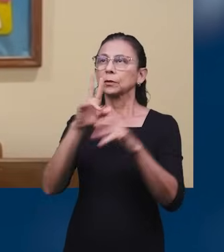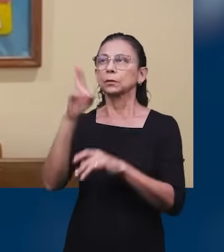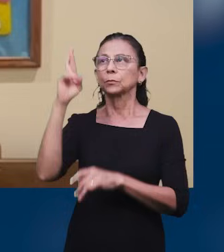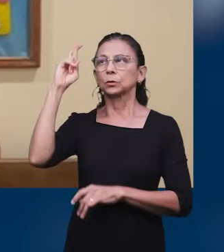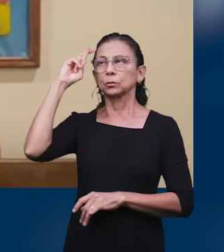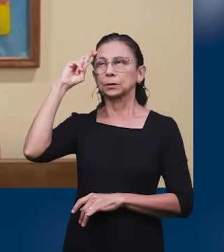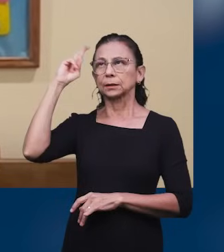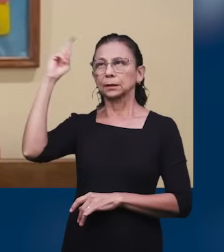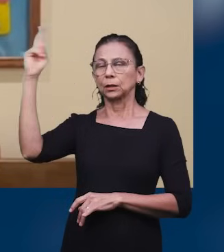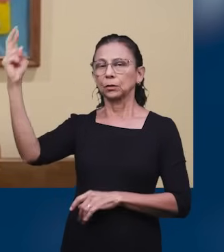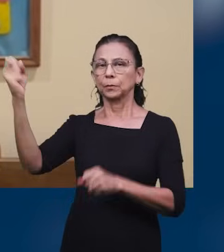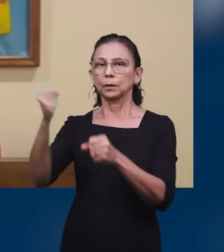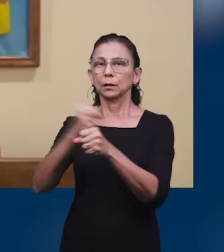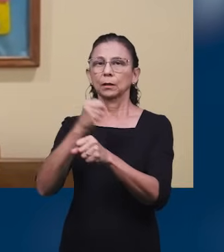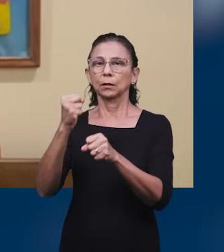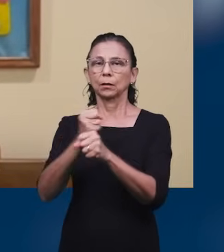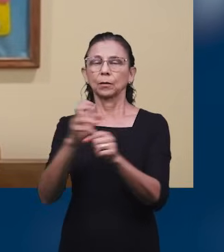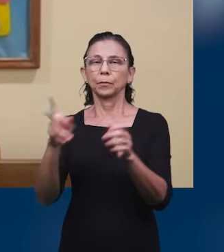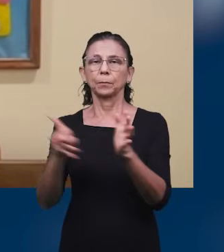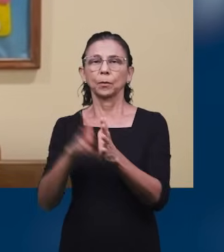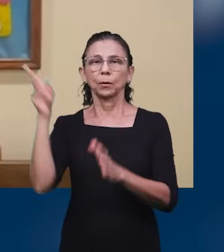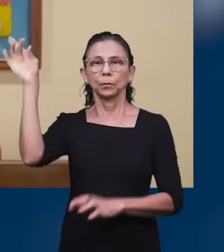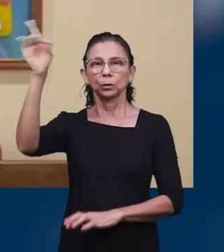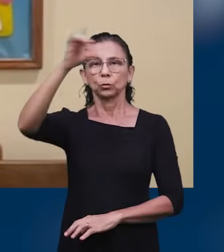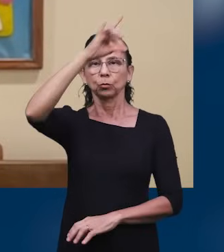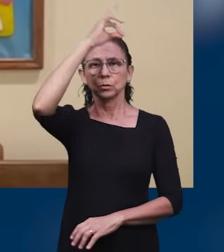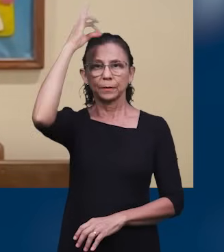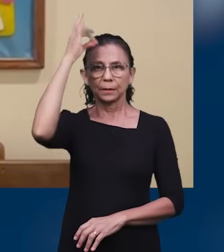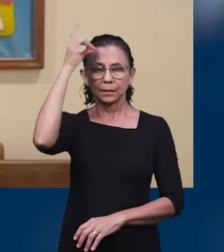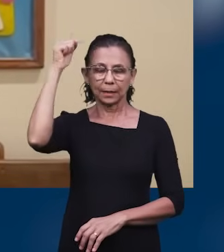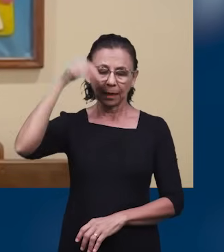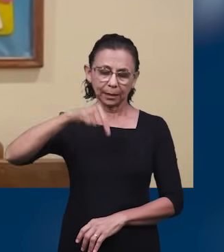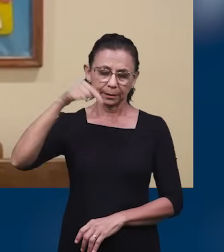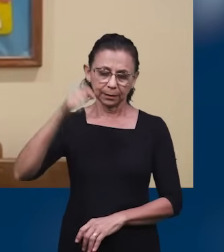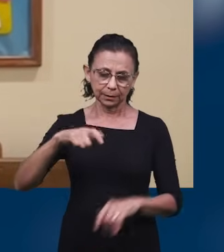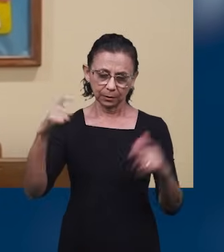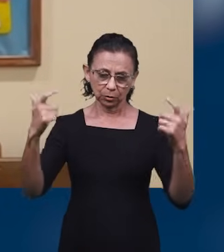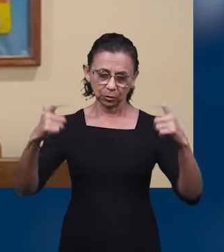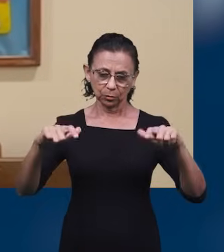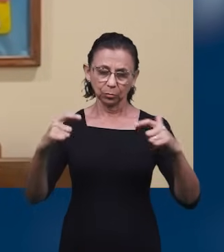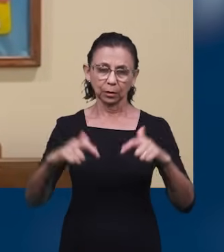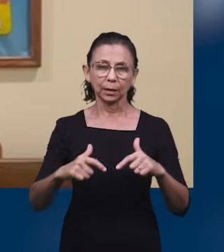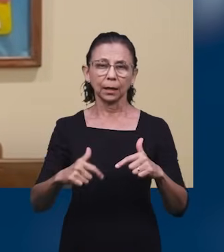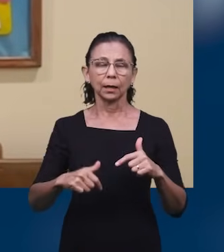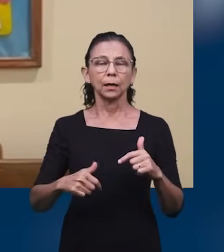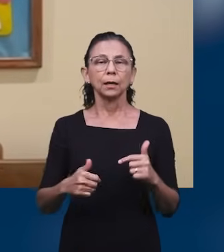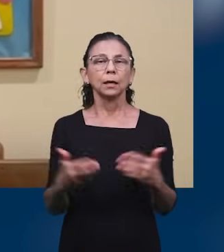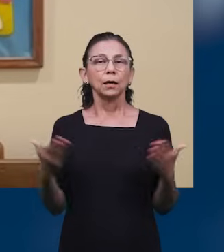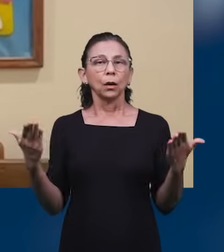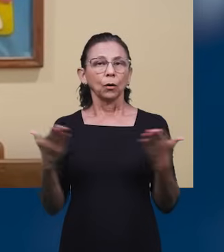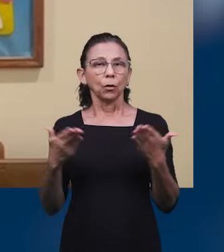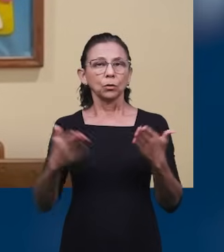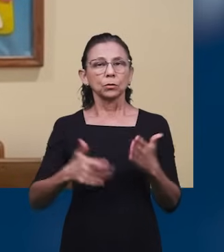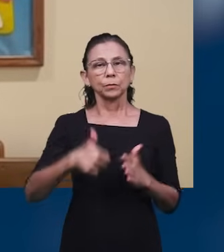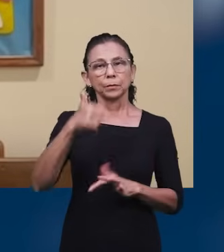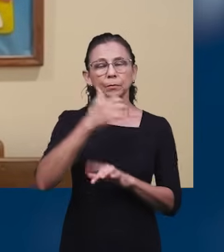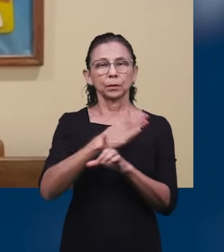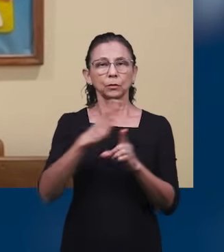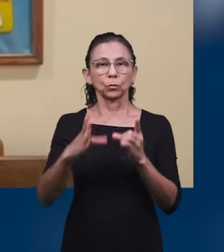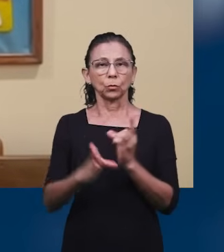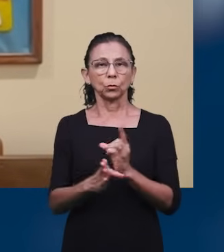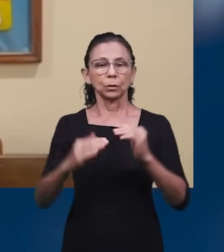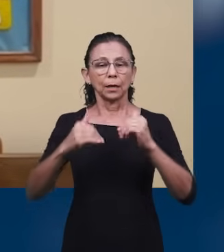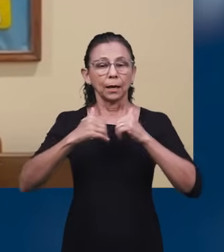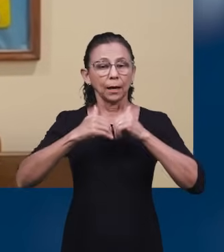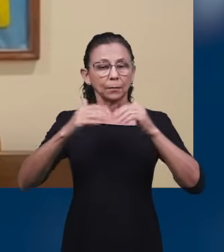da obra do Senhor estabelecida aqui neste local. Tivemos hoje o primeiro culto em especial, a abertura.